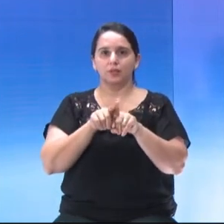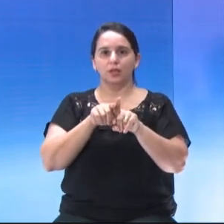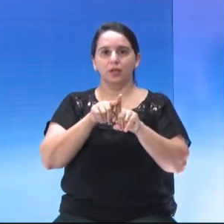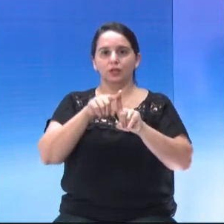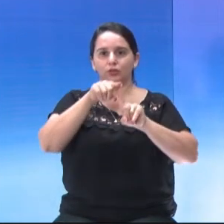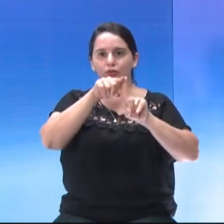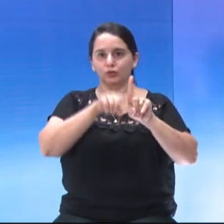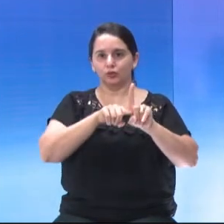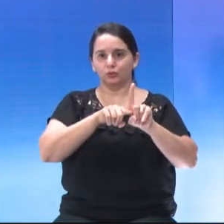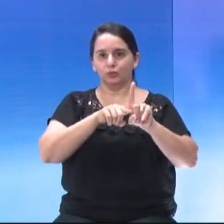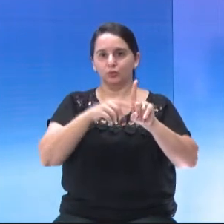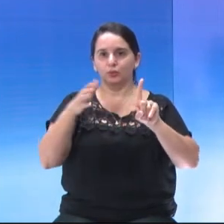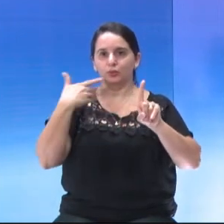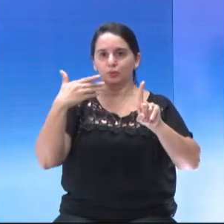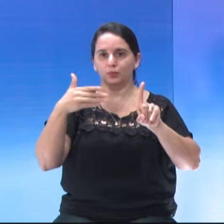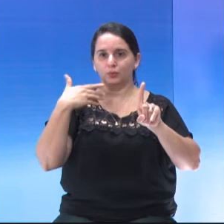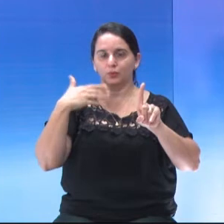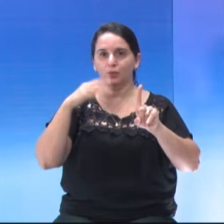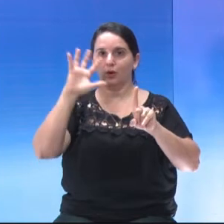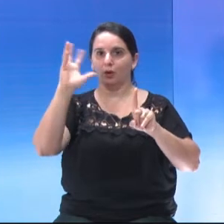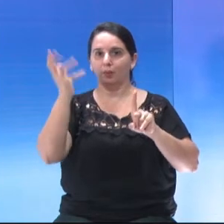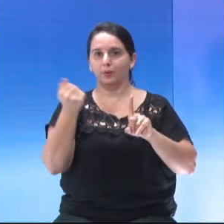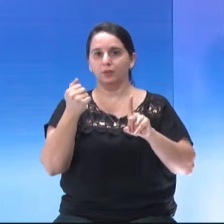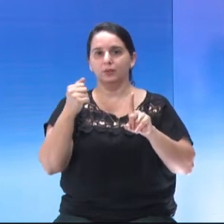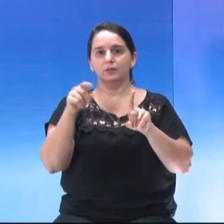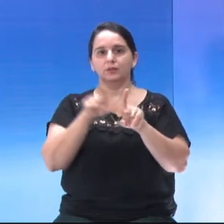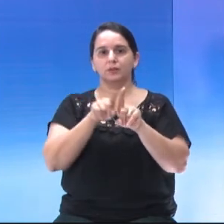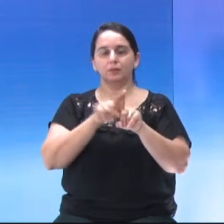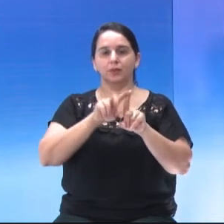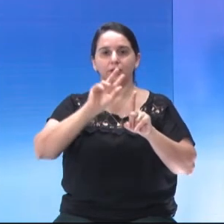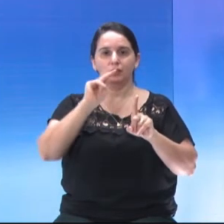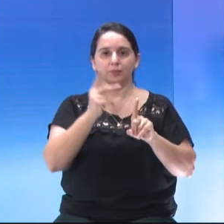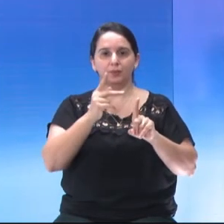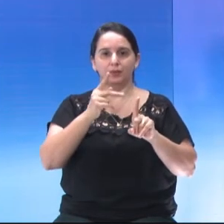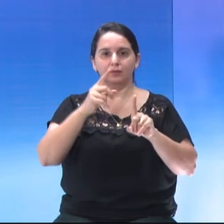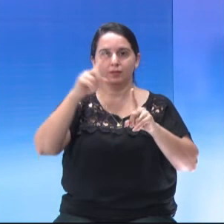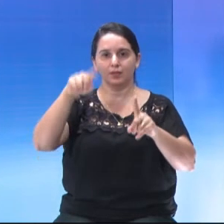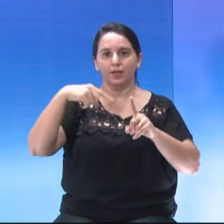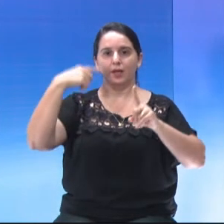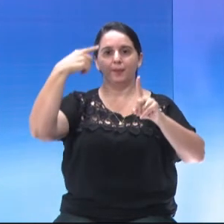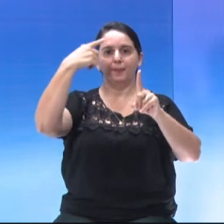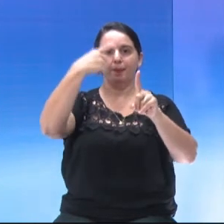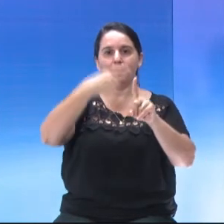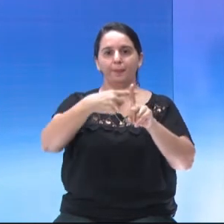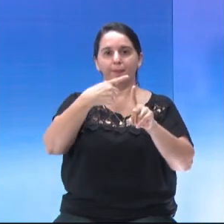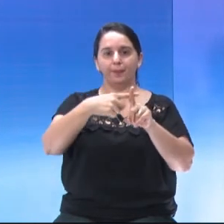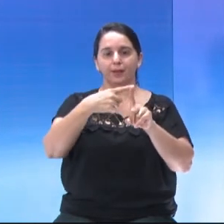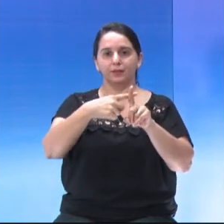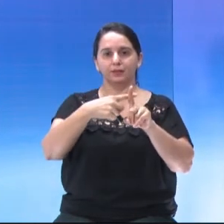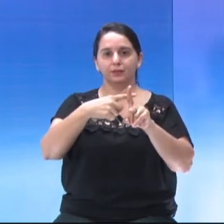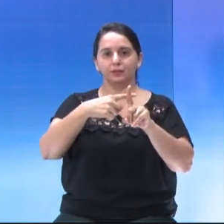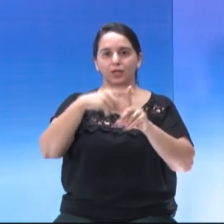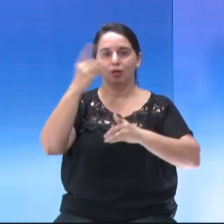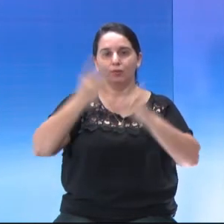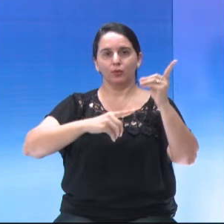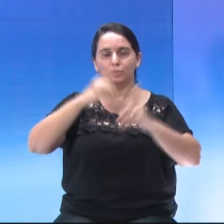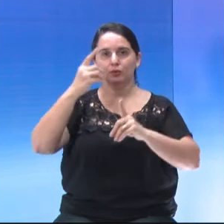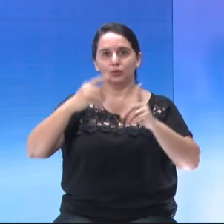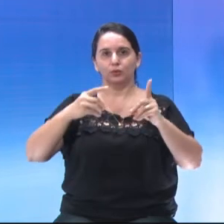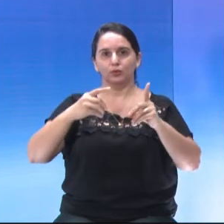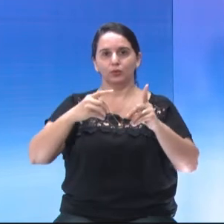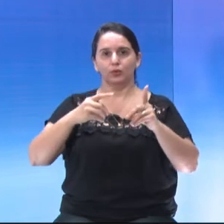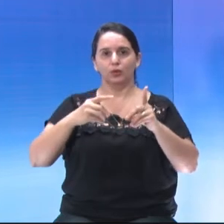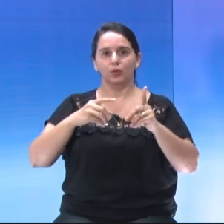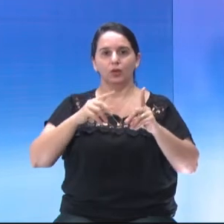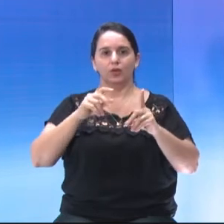Consequentemente, diminui-se a temperatura ambiente e a entalpia do produto vai ser maior que a entalpia dos reagentes.